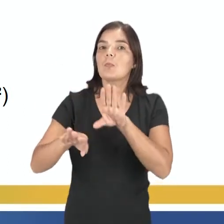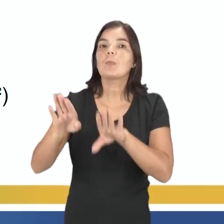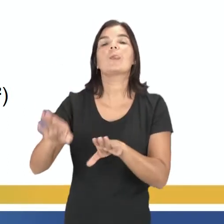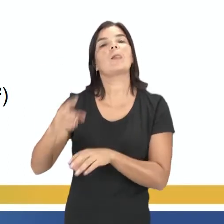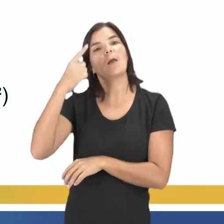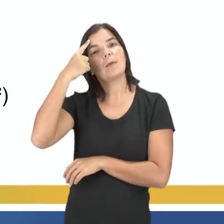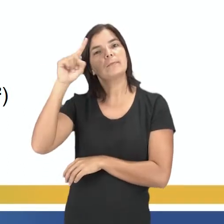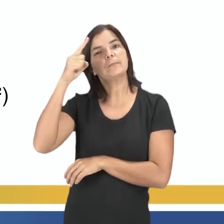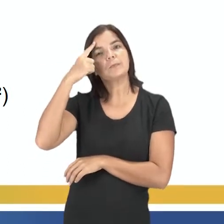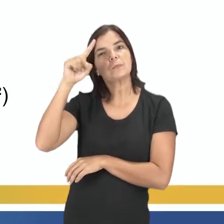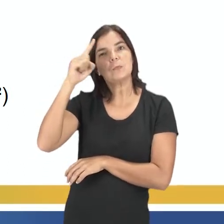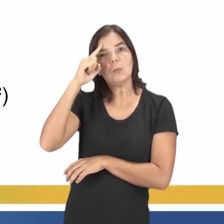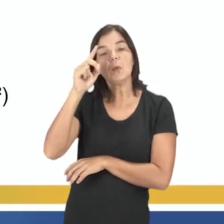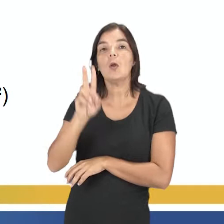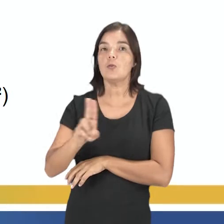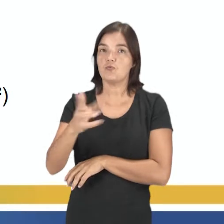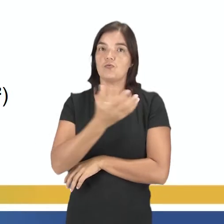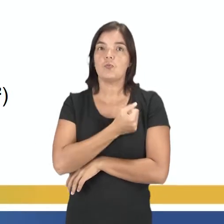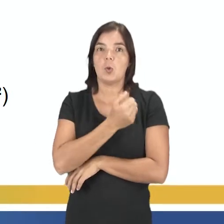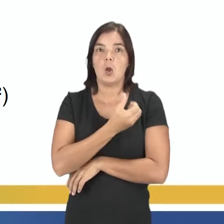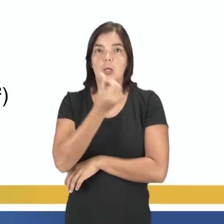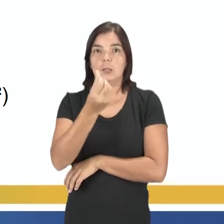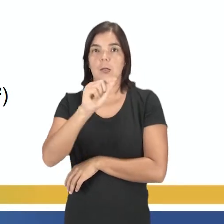das ideias de Kepler, chegou a esse valor,